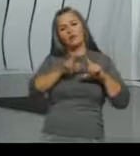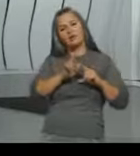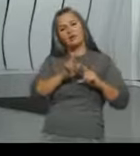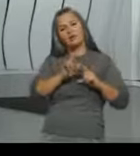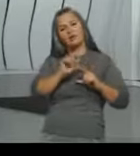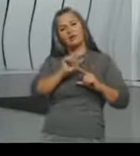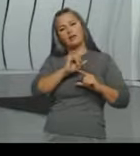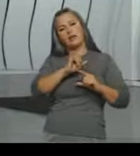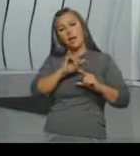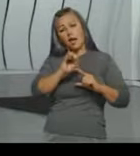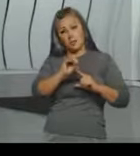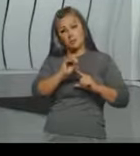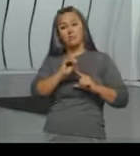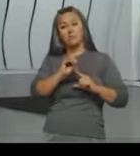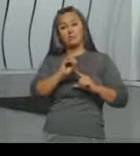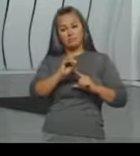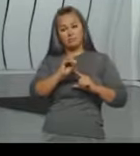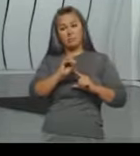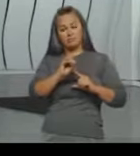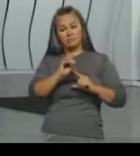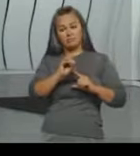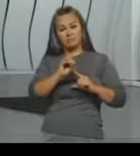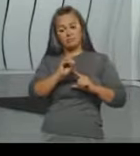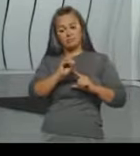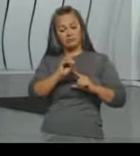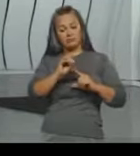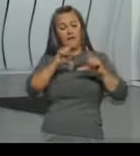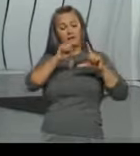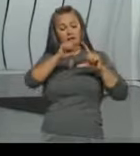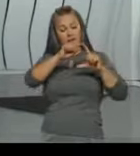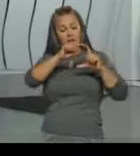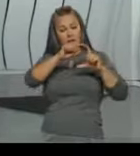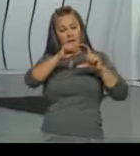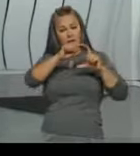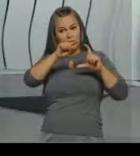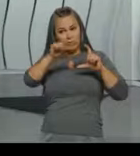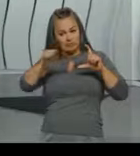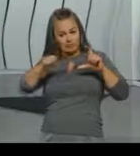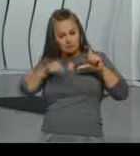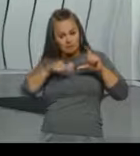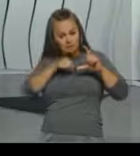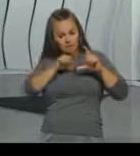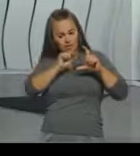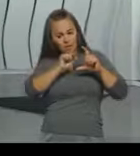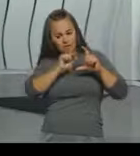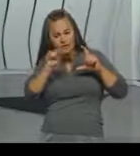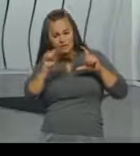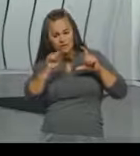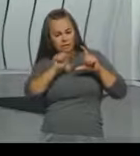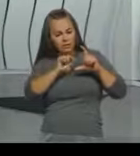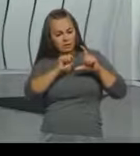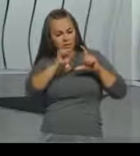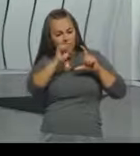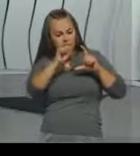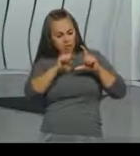uma reta que está ligada ao centro da circunferência até a sua borda,